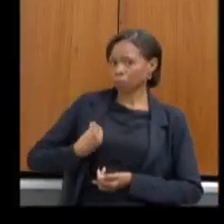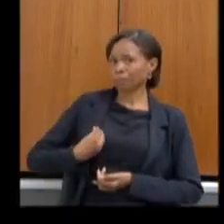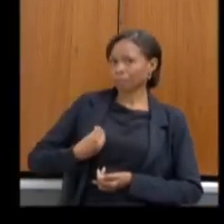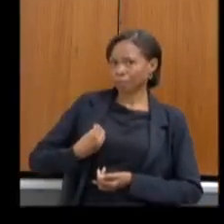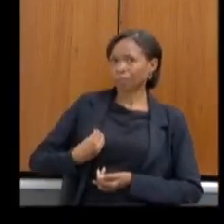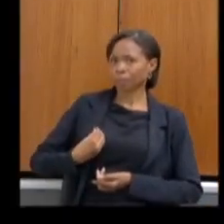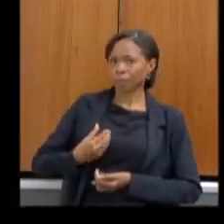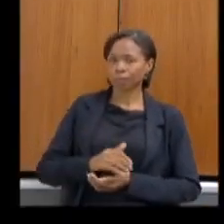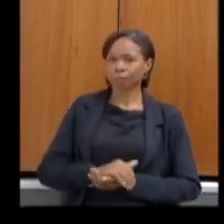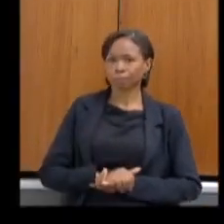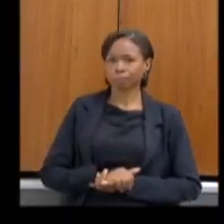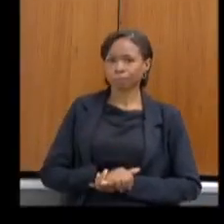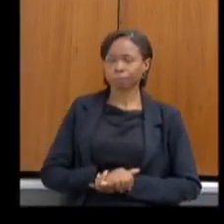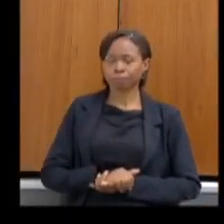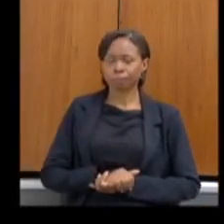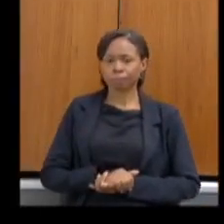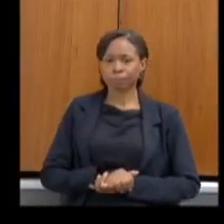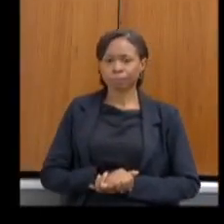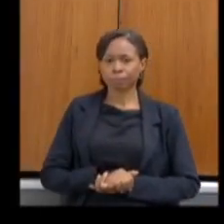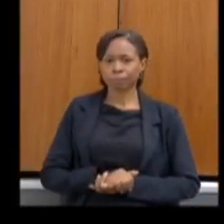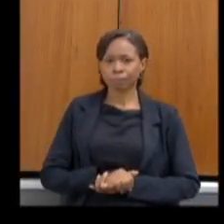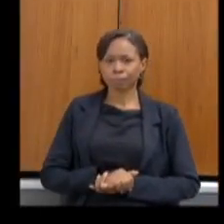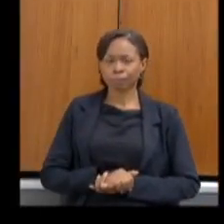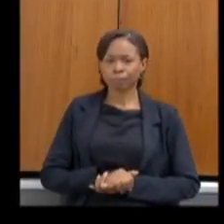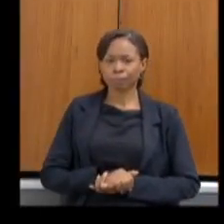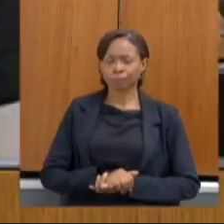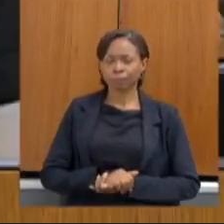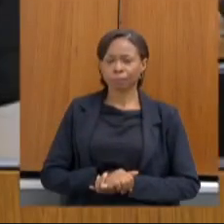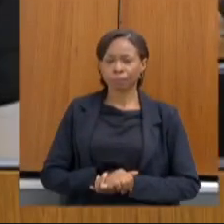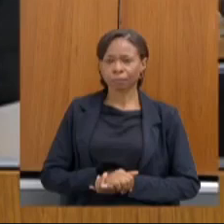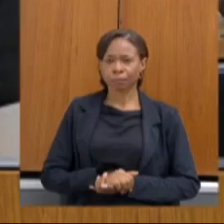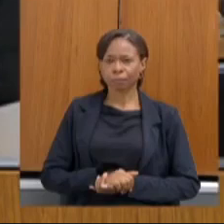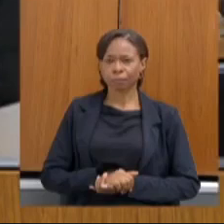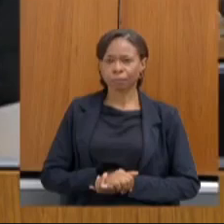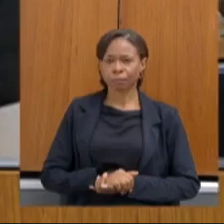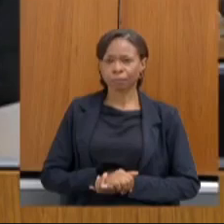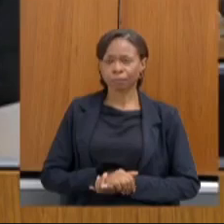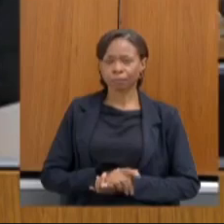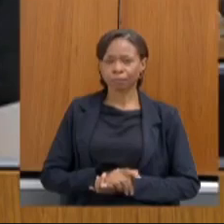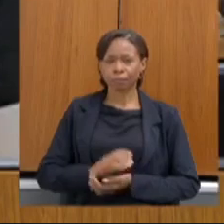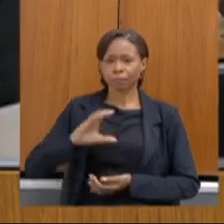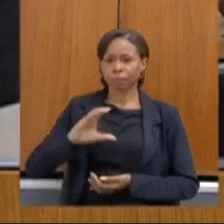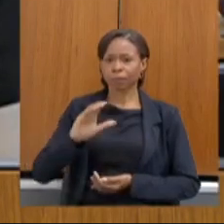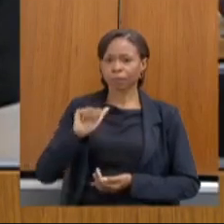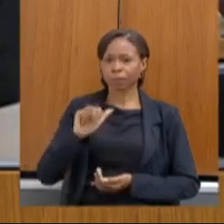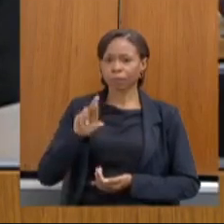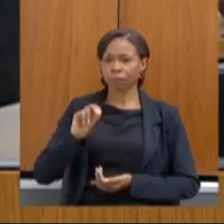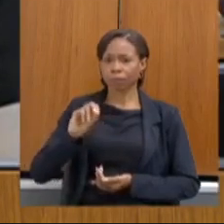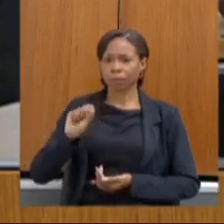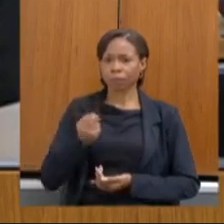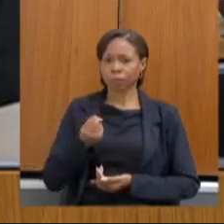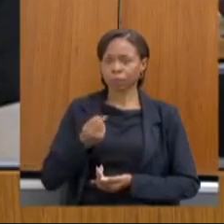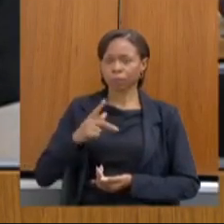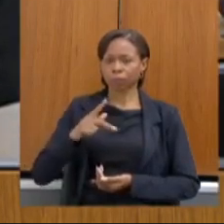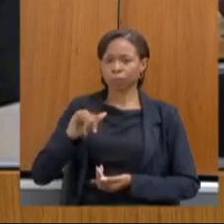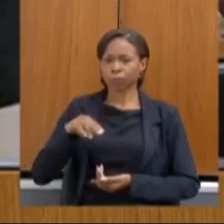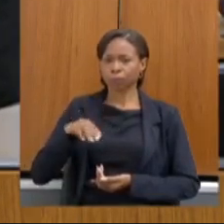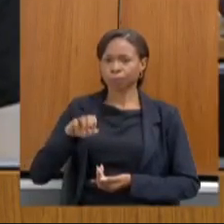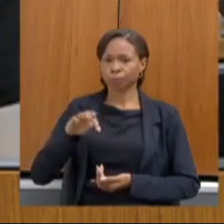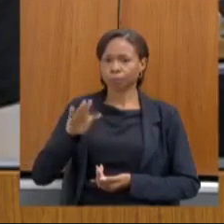Rafael Deputado Guimarães presente Ok deputado Carlos Pimenta